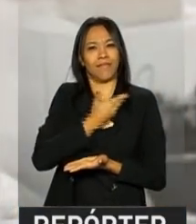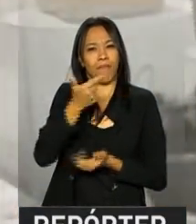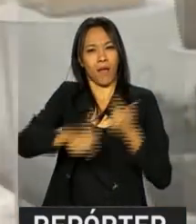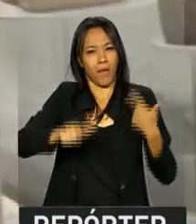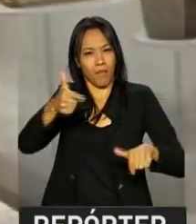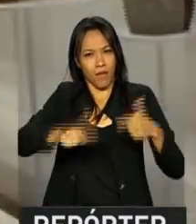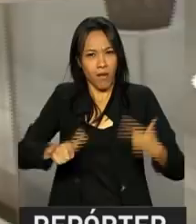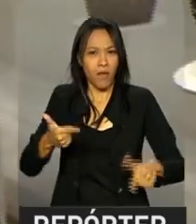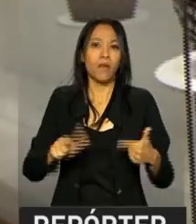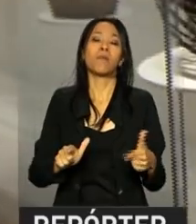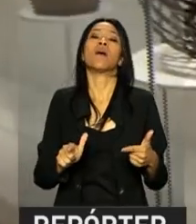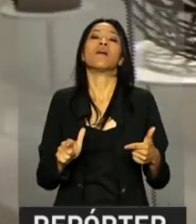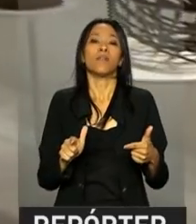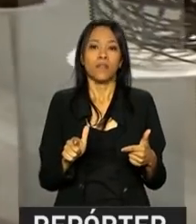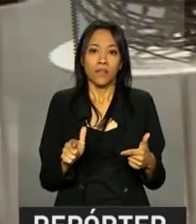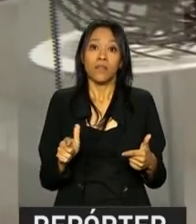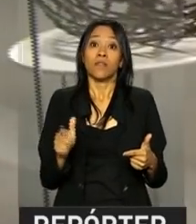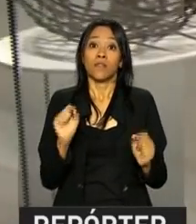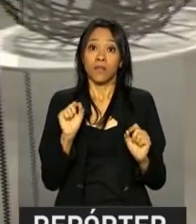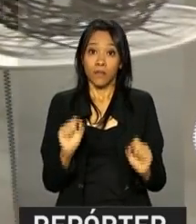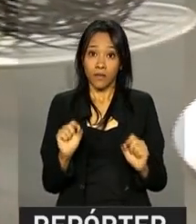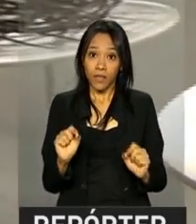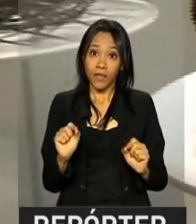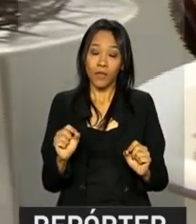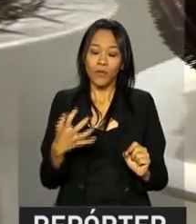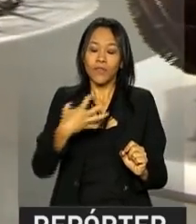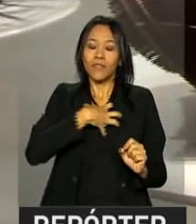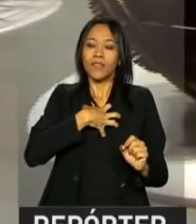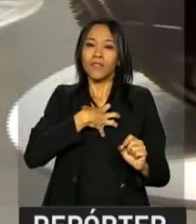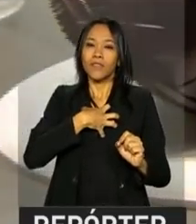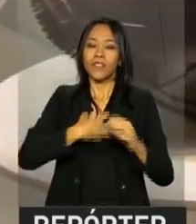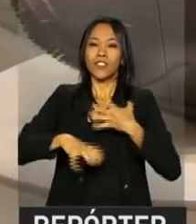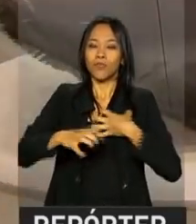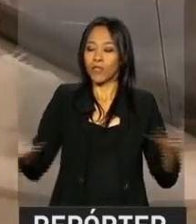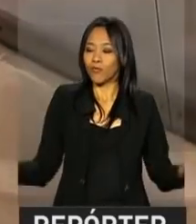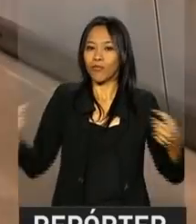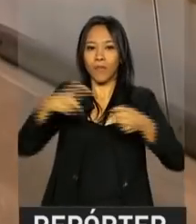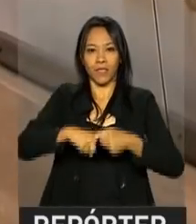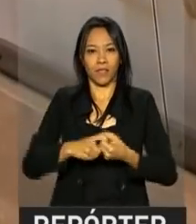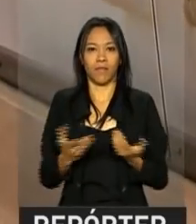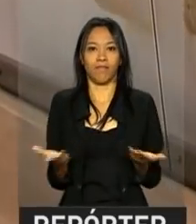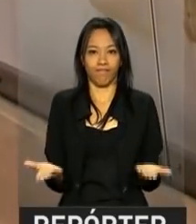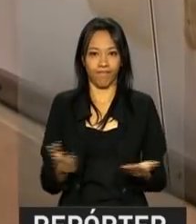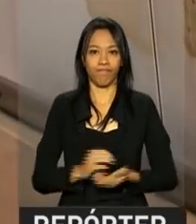intensificar os laços e intensificar o sentimento de parceria.